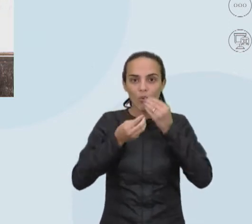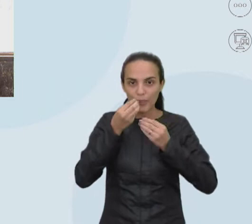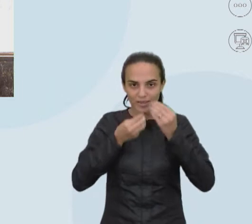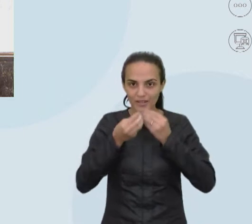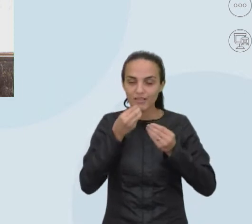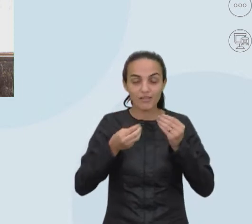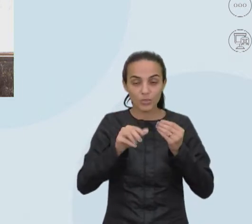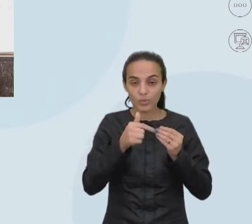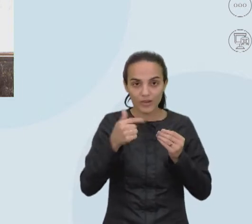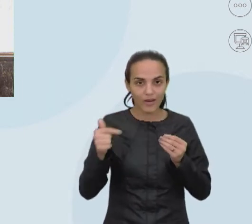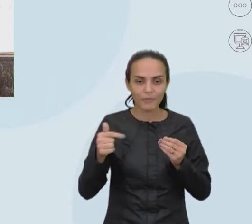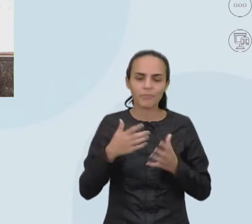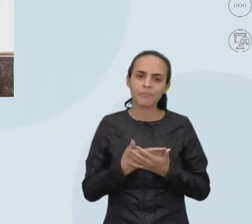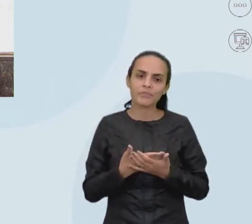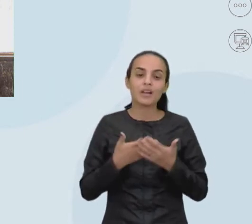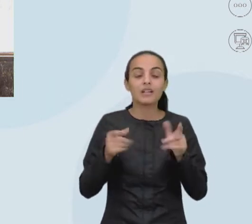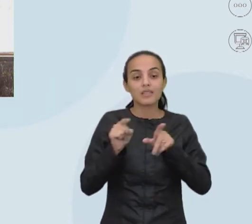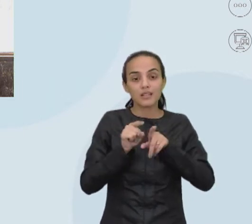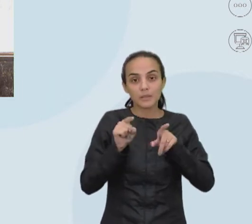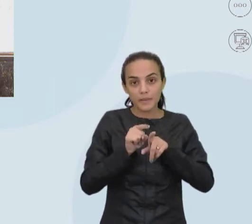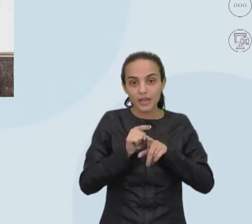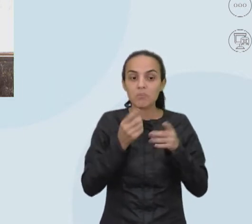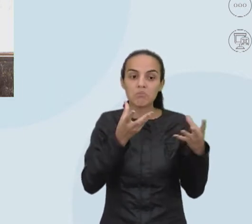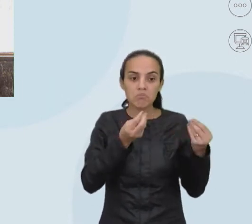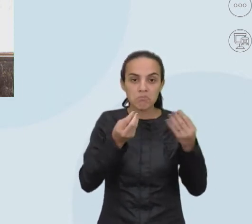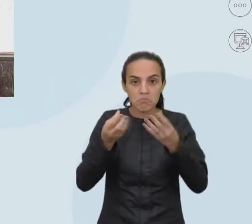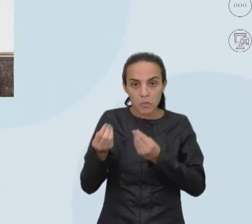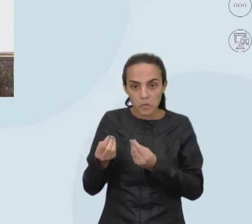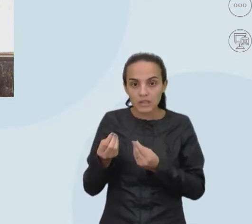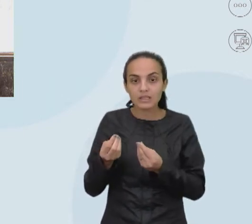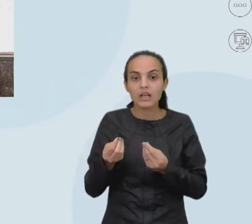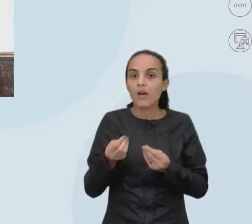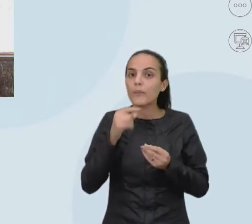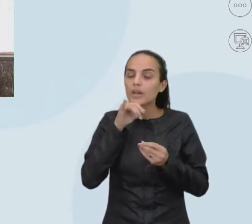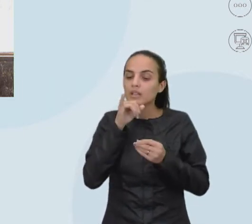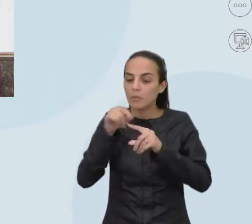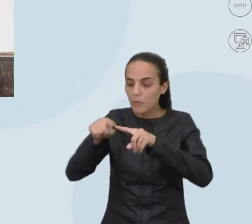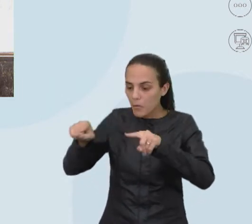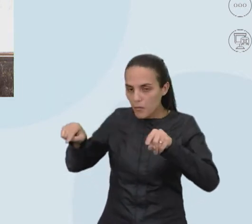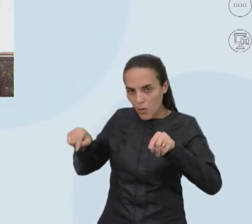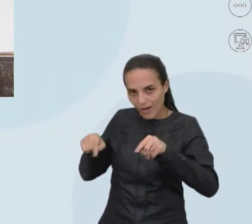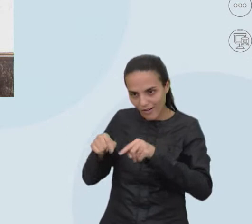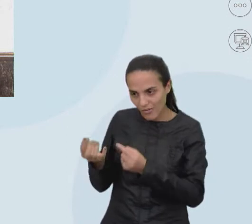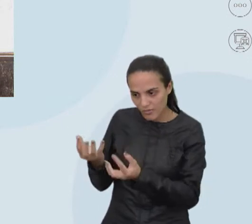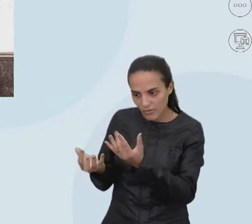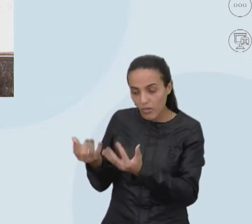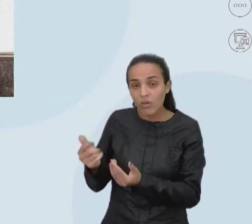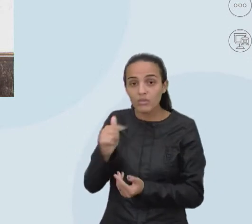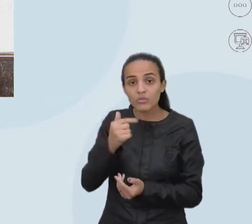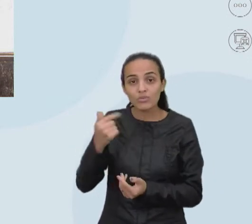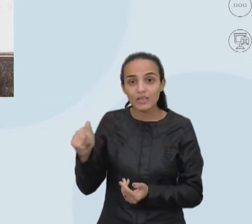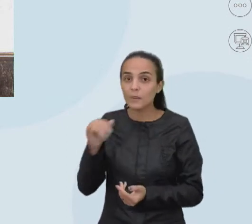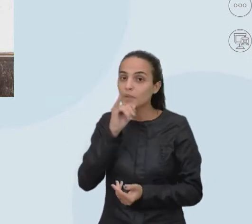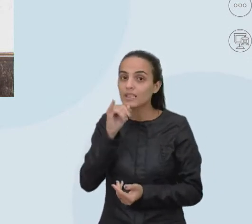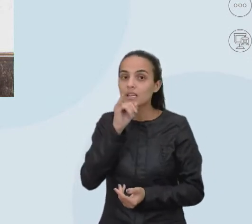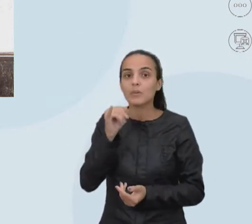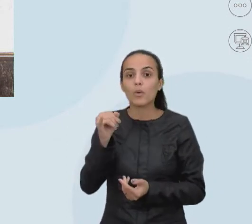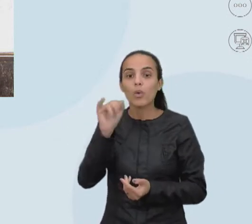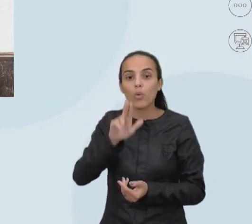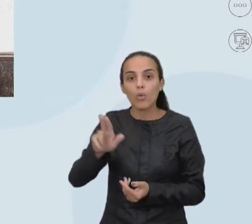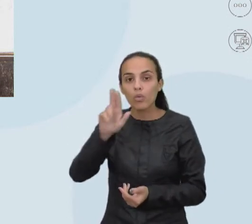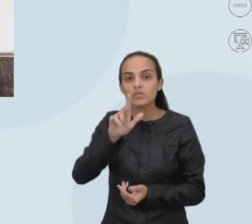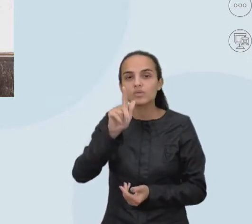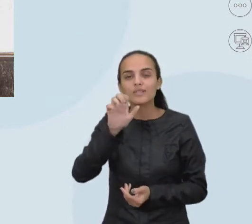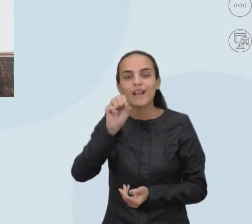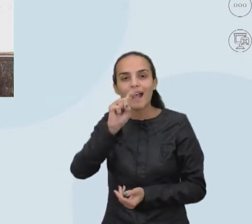residencial. E, além disso, como muitas vezes esses fogões eles não têm nenhum sistema de aproveitamento de gases, fica aquela fumaça dentro da